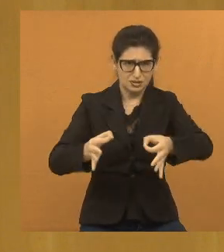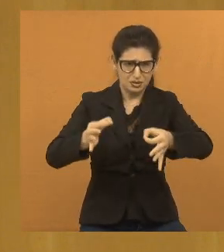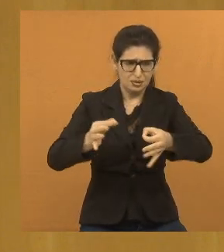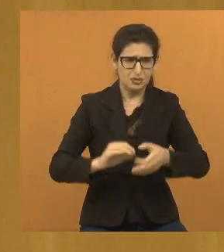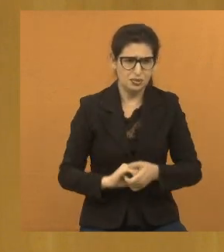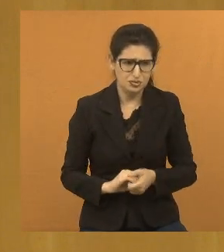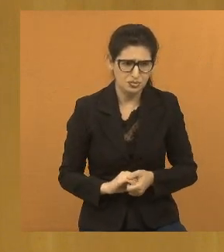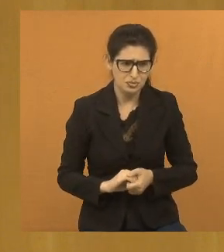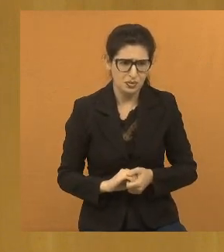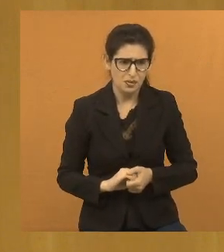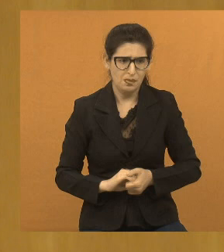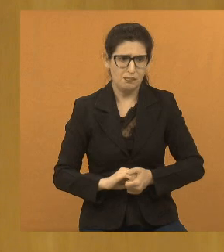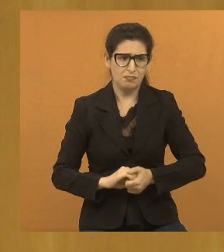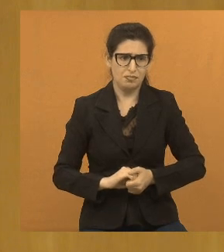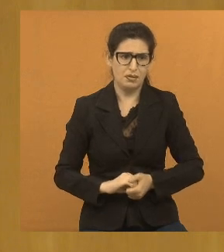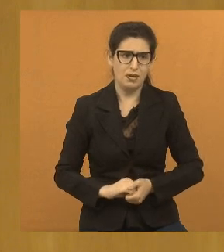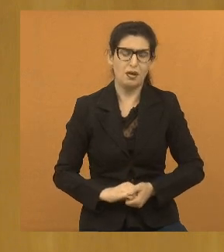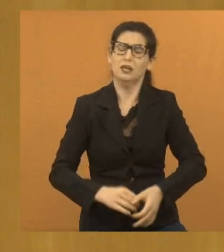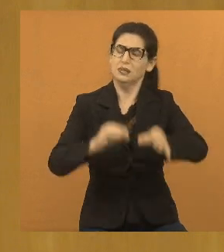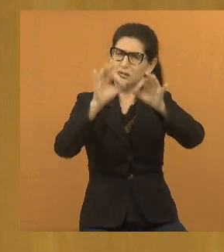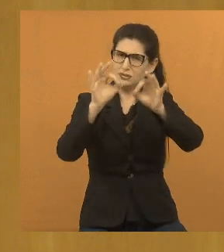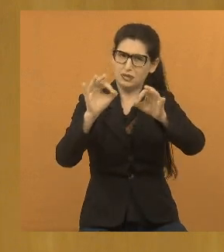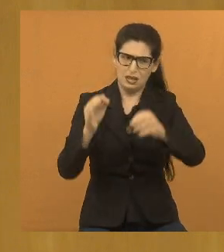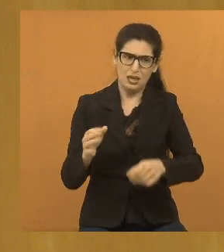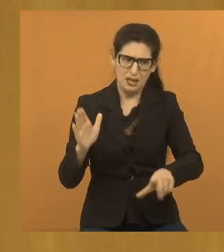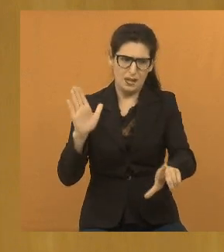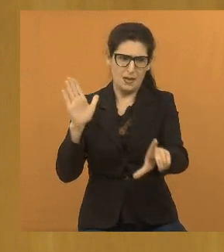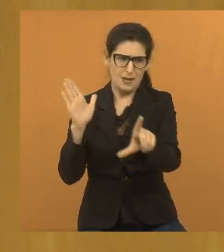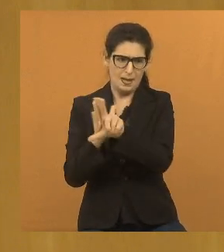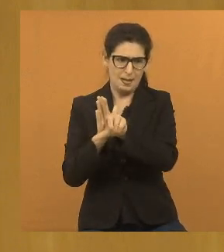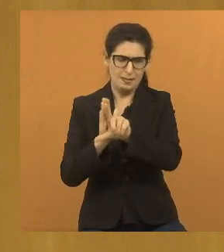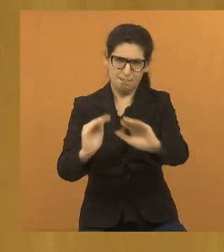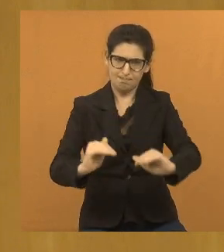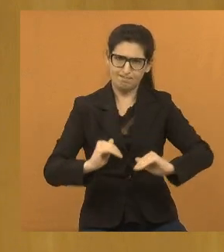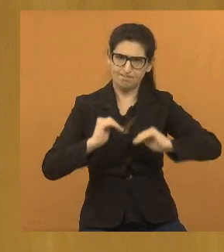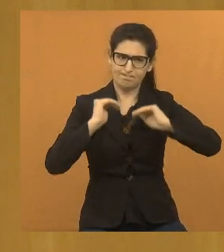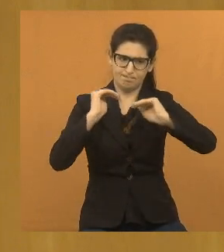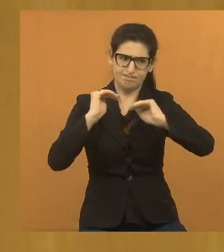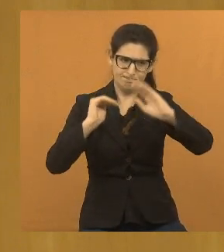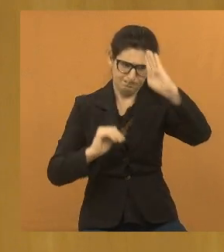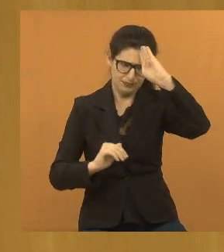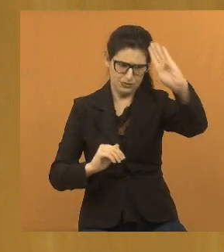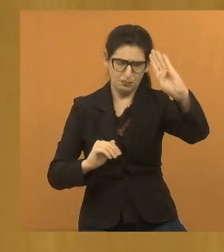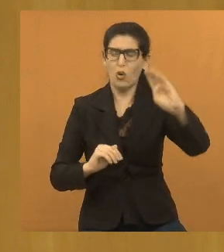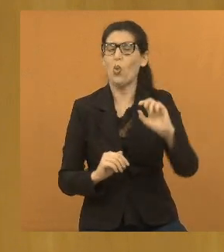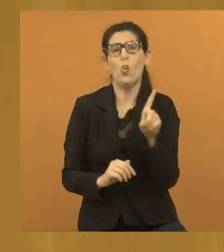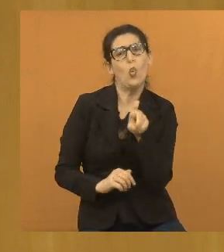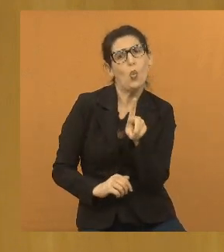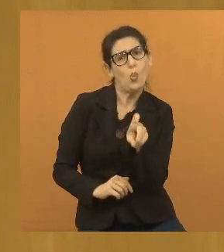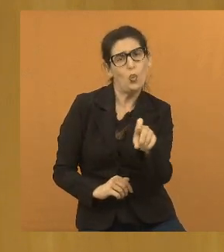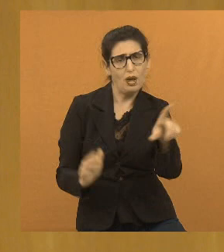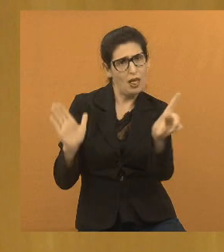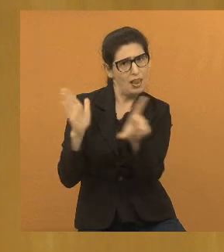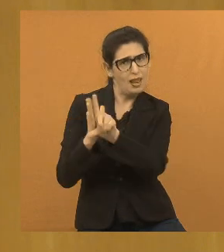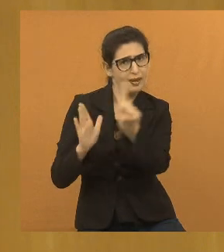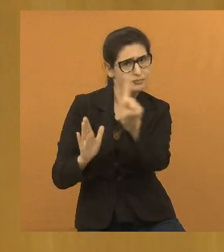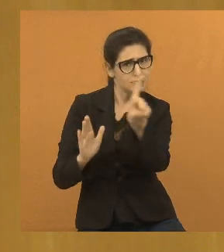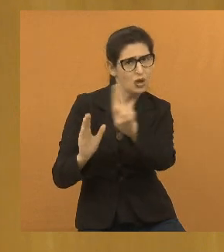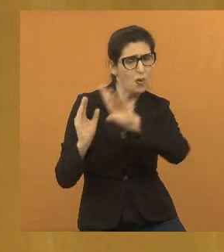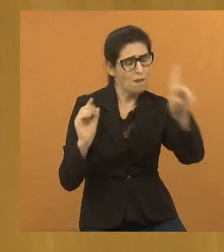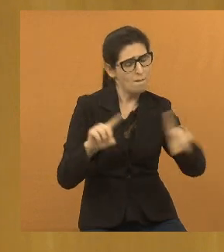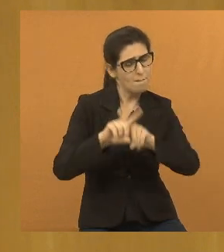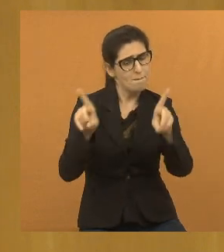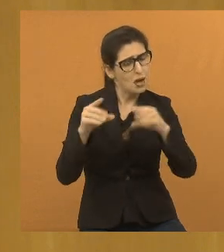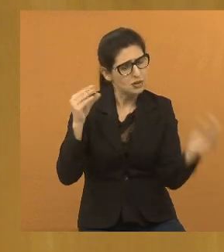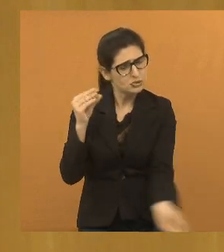estar atualizando essa legislação ambiental, né? O plano diretor tendo como fundamento, não é a única lei, mas ela é o fundamento para todas as ações